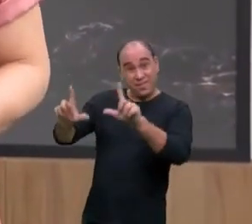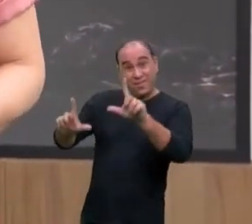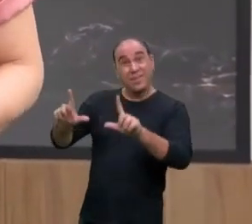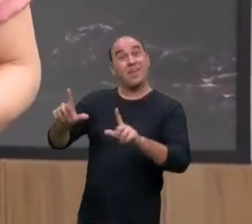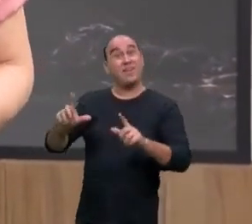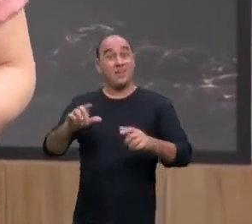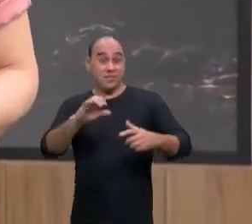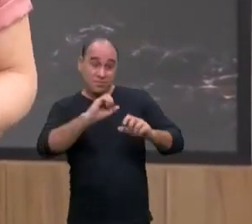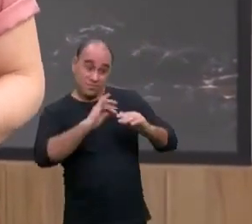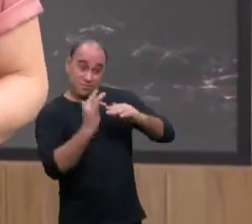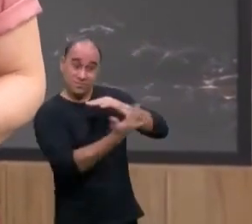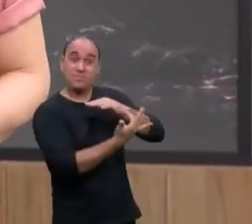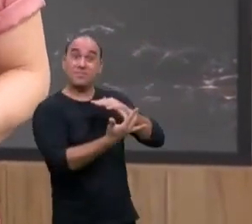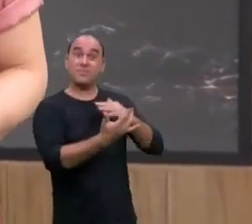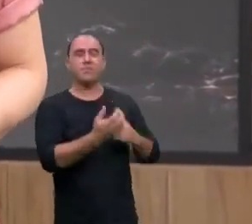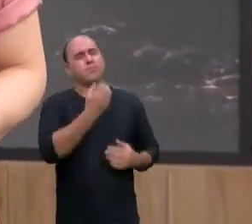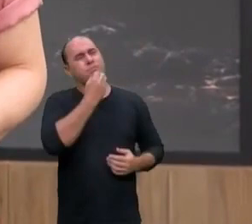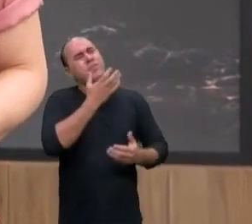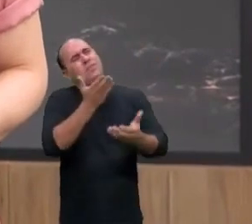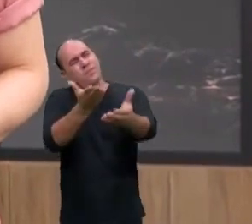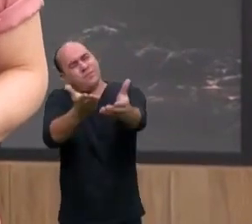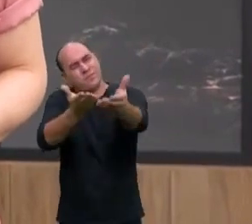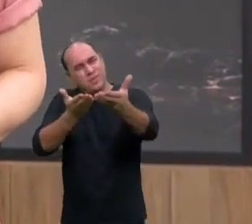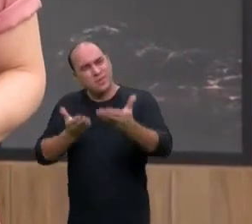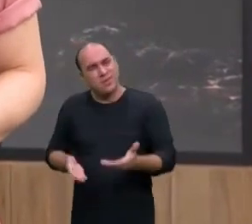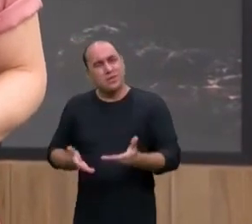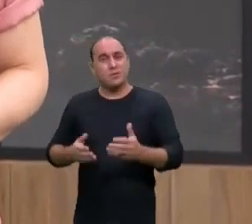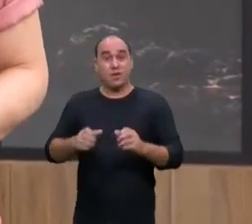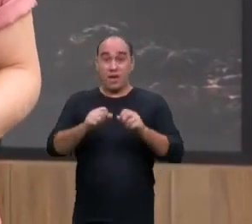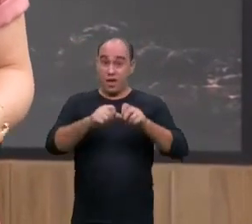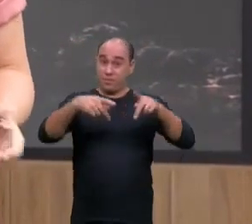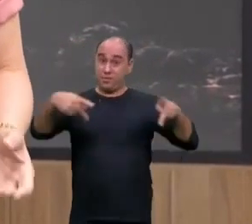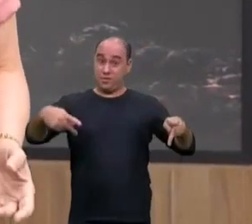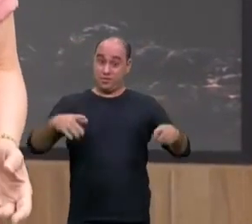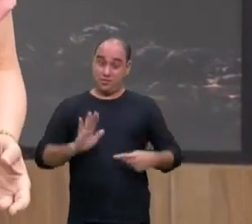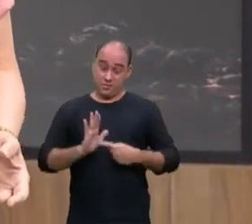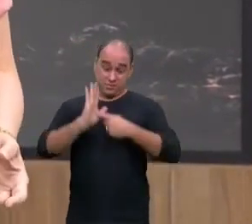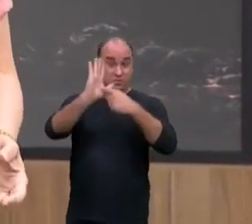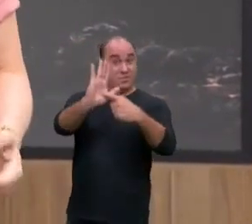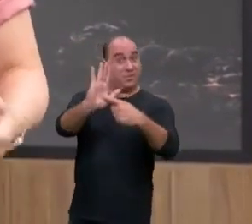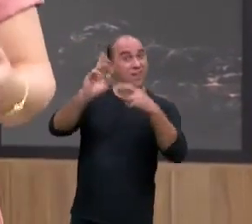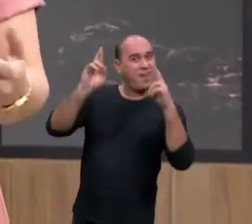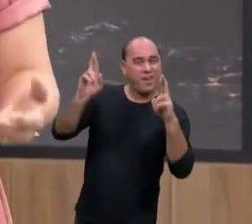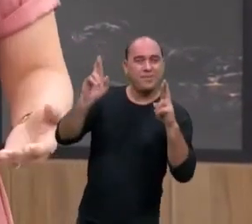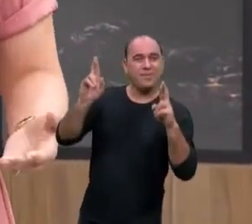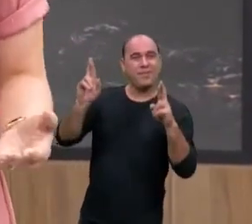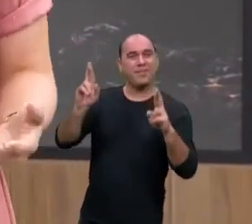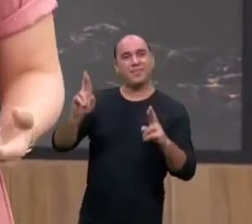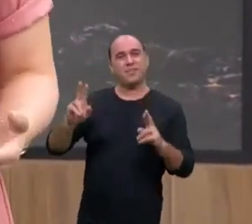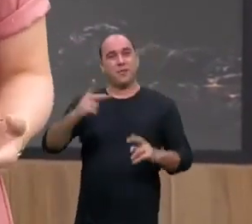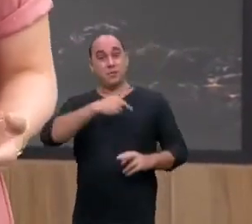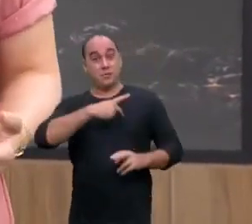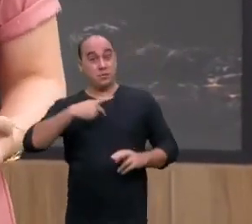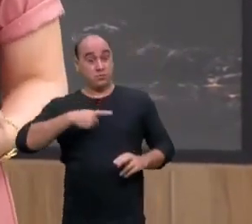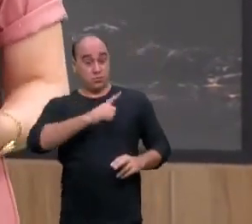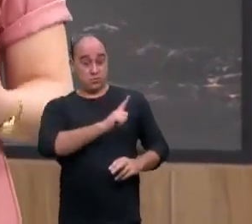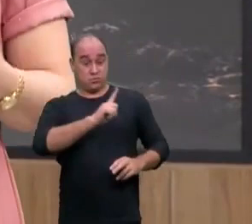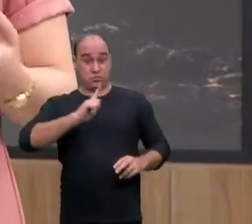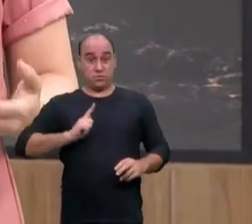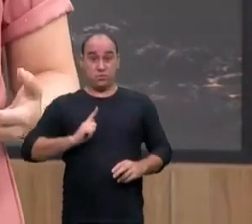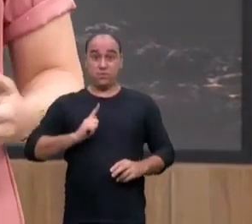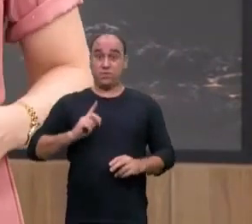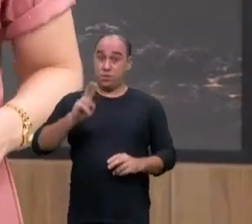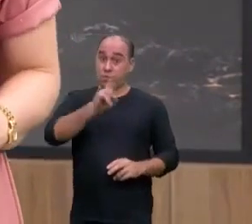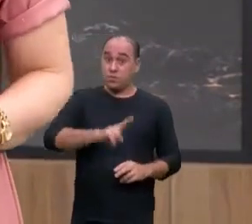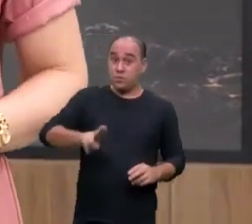digitais seja muito bem-vindo à classe bíblica Apocalipse revelações de esperança aqui o pastor Luis Gonçalves tem